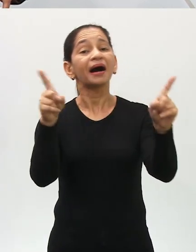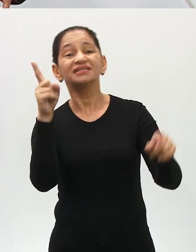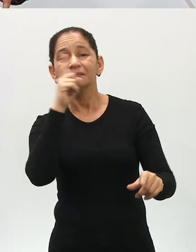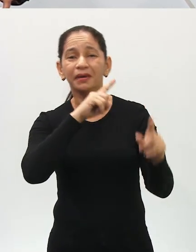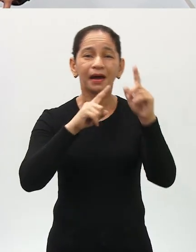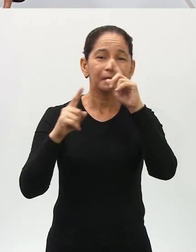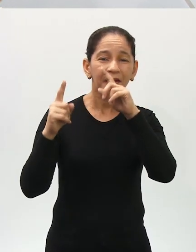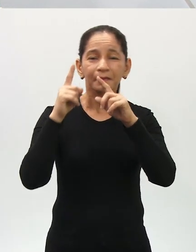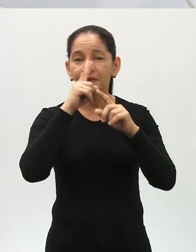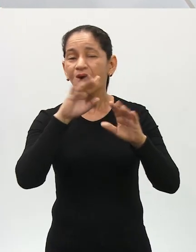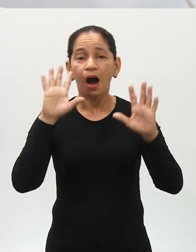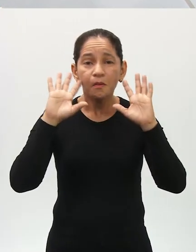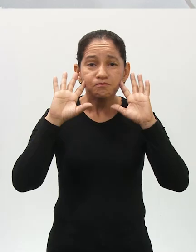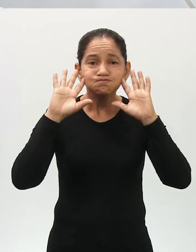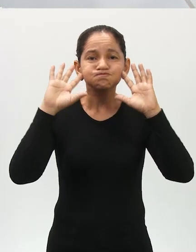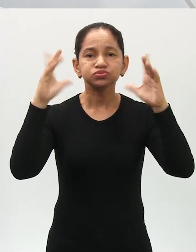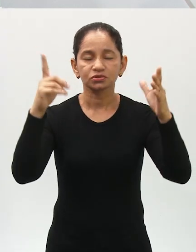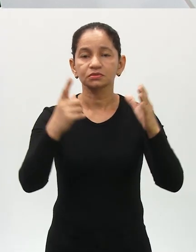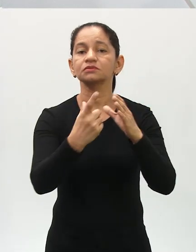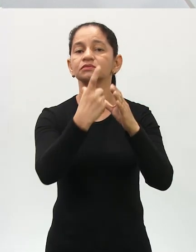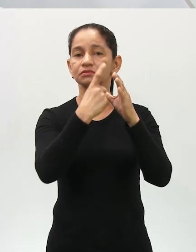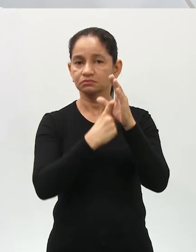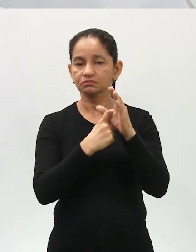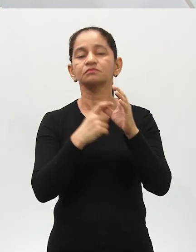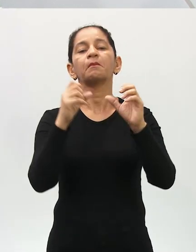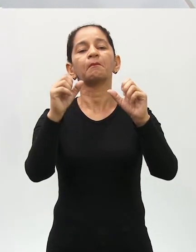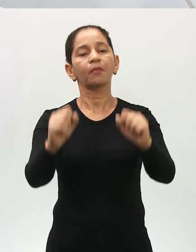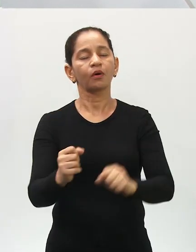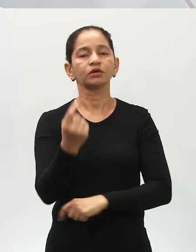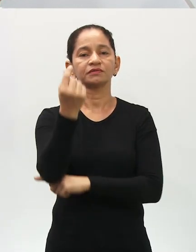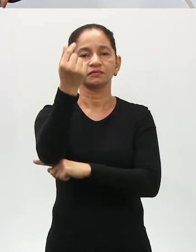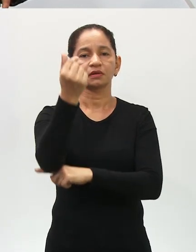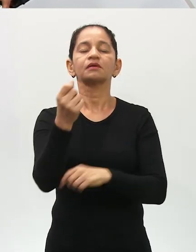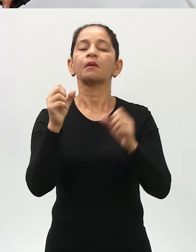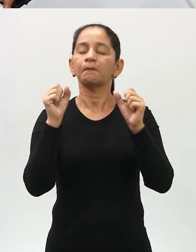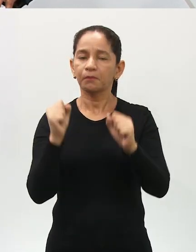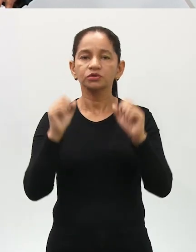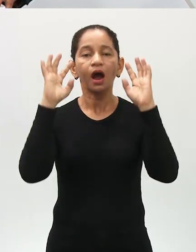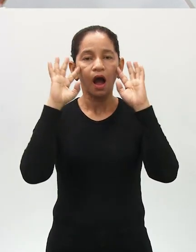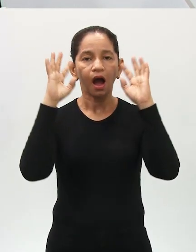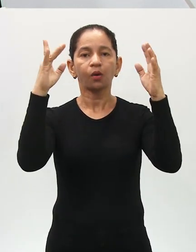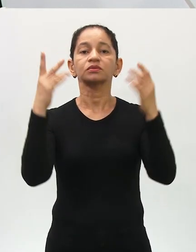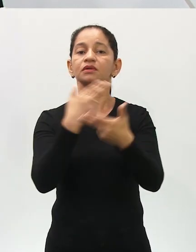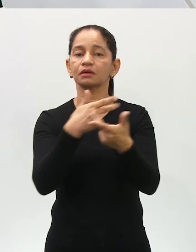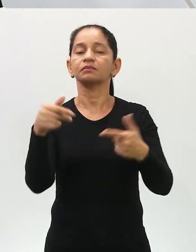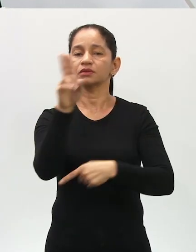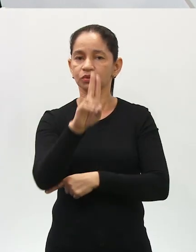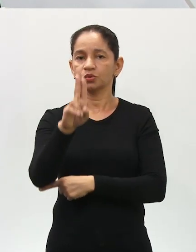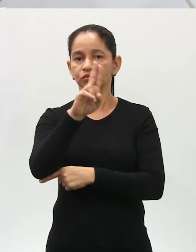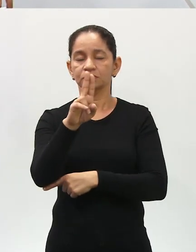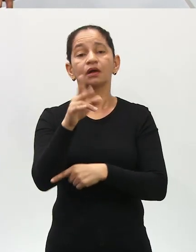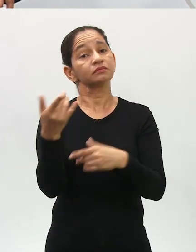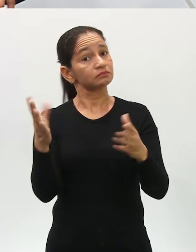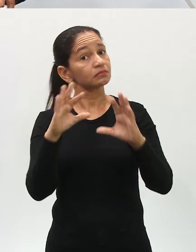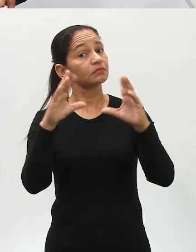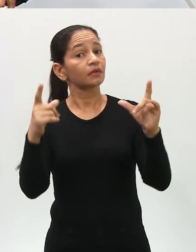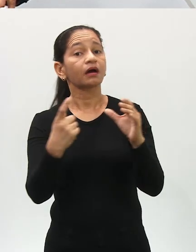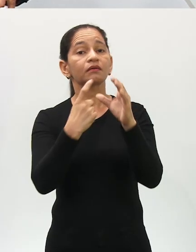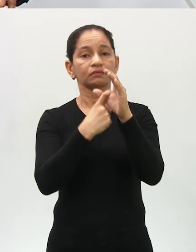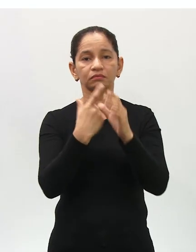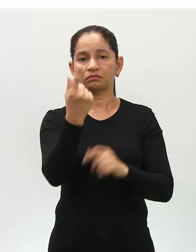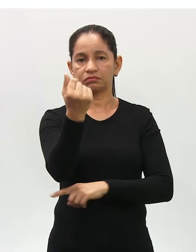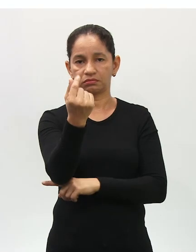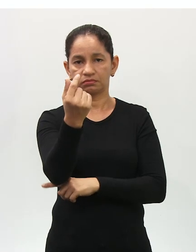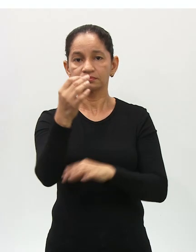alguma irregularidade, então esses prejuízos financeiros que a empresa possa porventura causar ao ente pode vir a ser usado esse valor da calção,